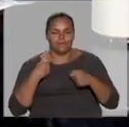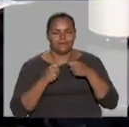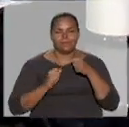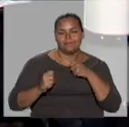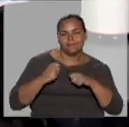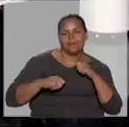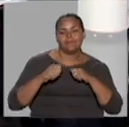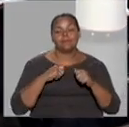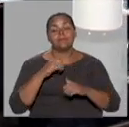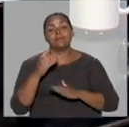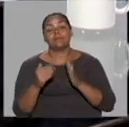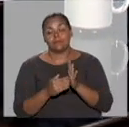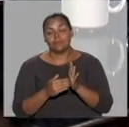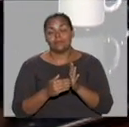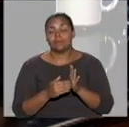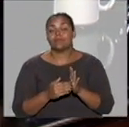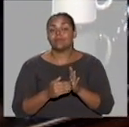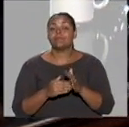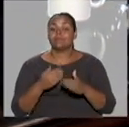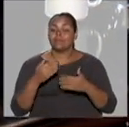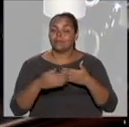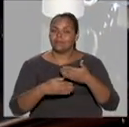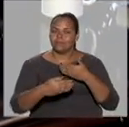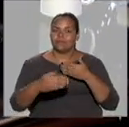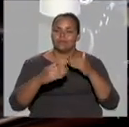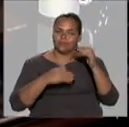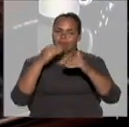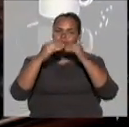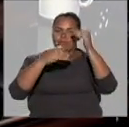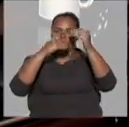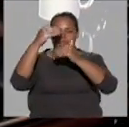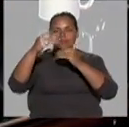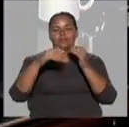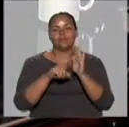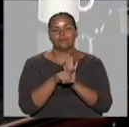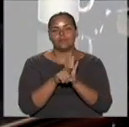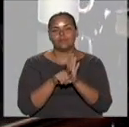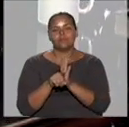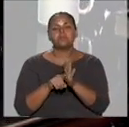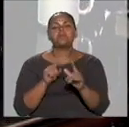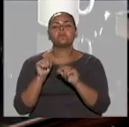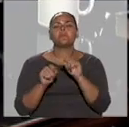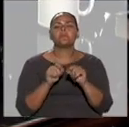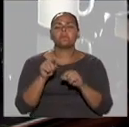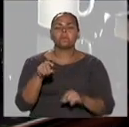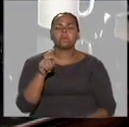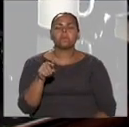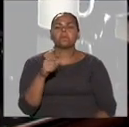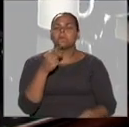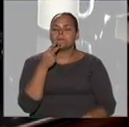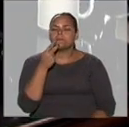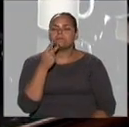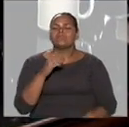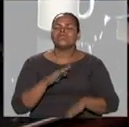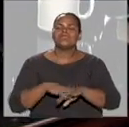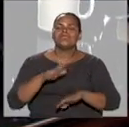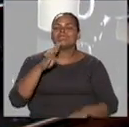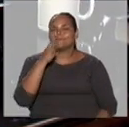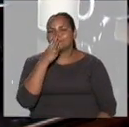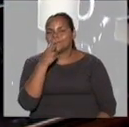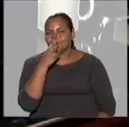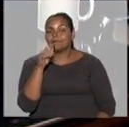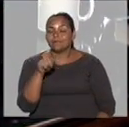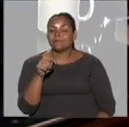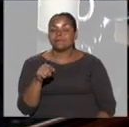bailes, com tudo isso. Então, nesse processo de pesquisa, o que você pode destacar que mais te